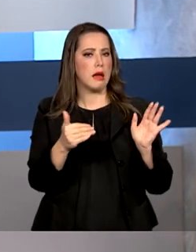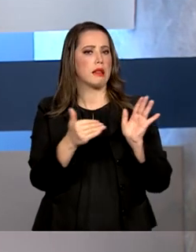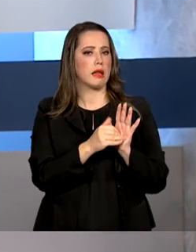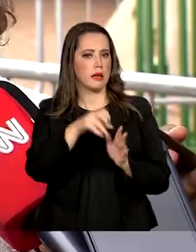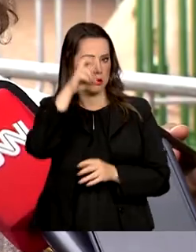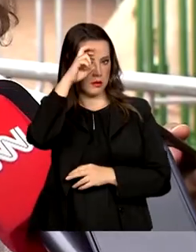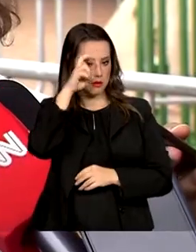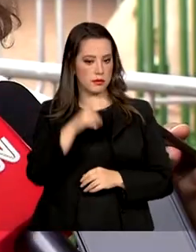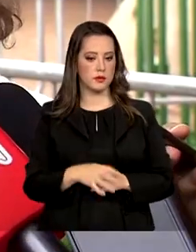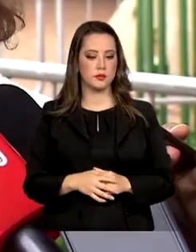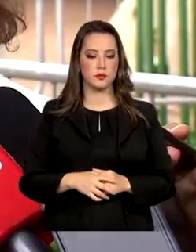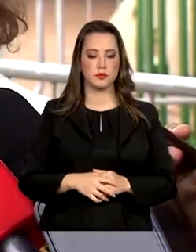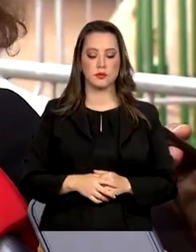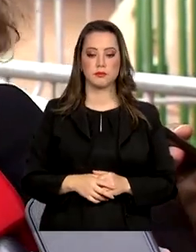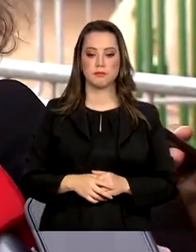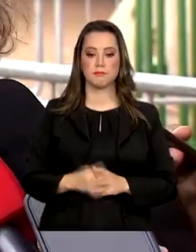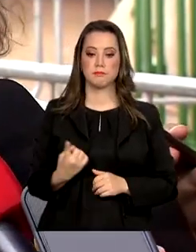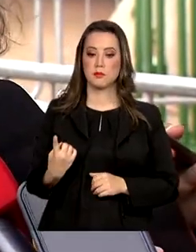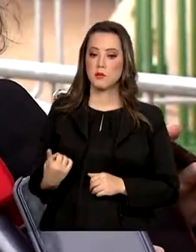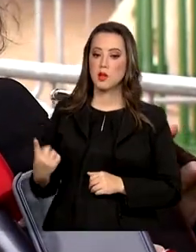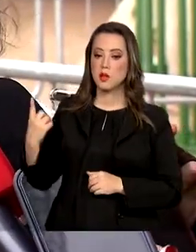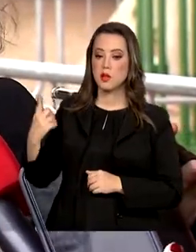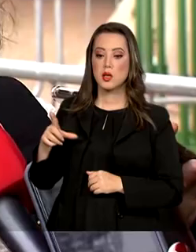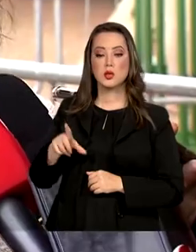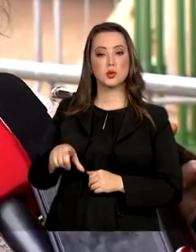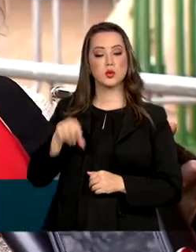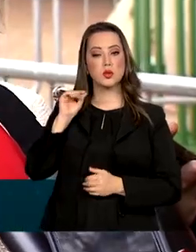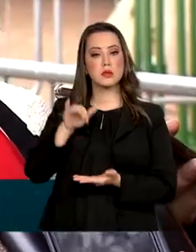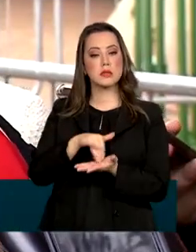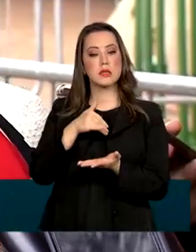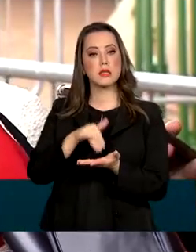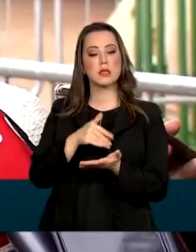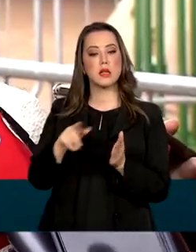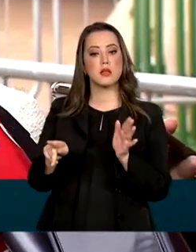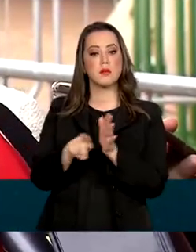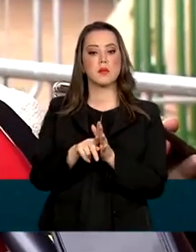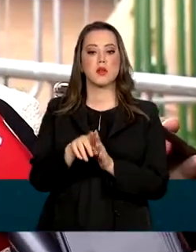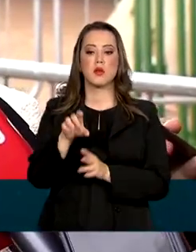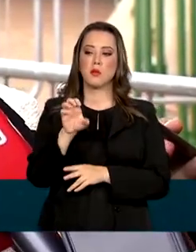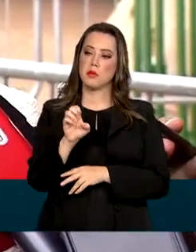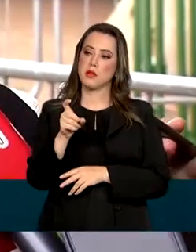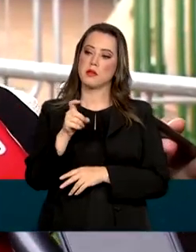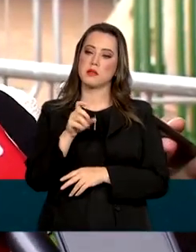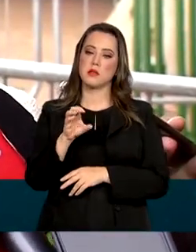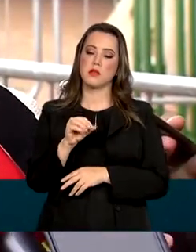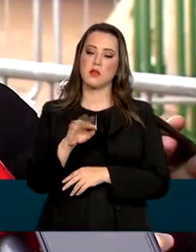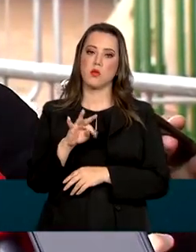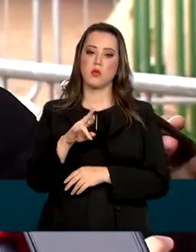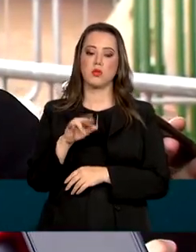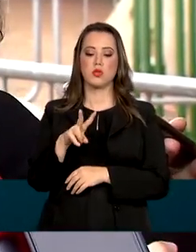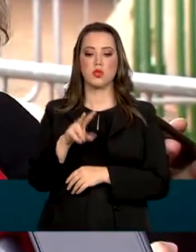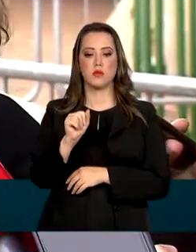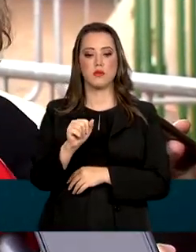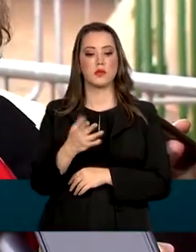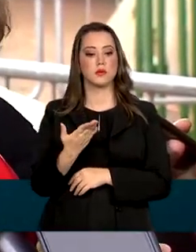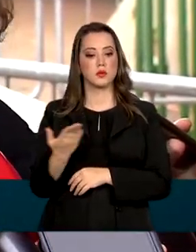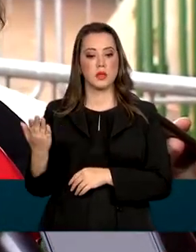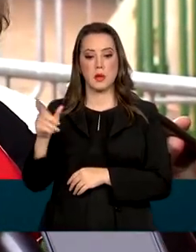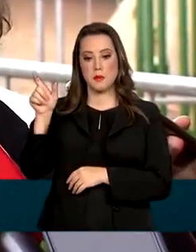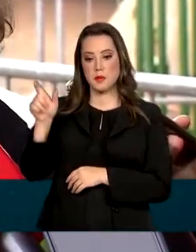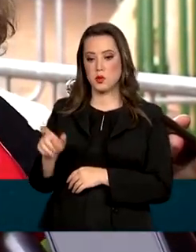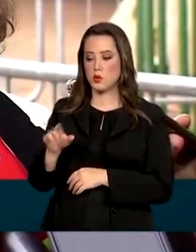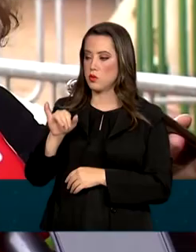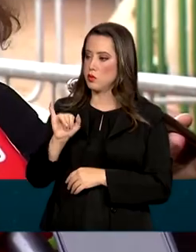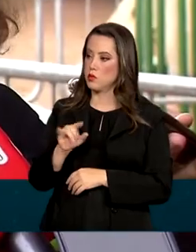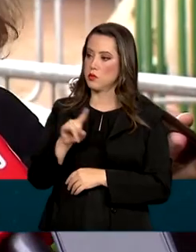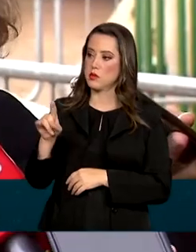quinta-feira. Indicada para assumir a Secretaria Executiva do Ministério da Educação, Isolda Sela é a atual